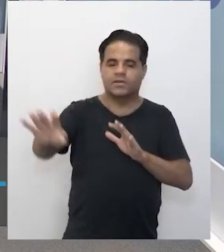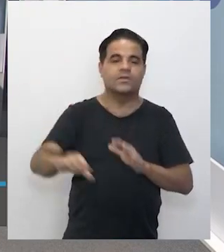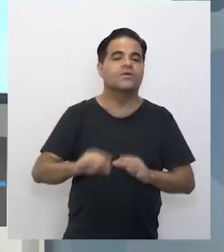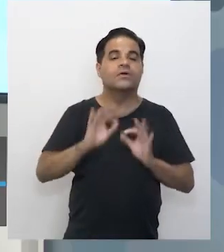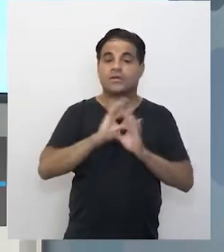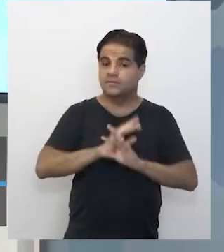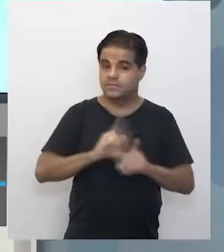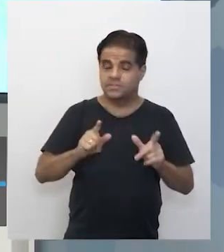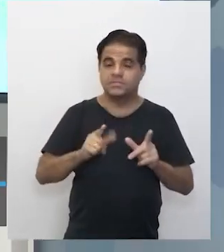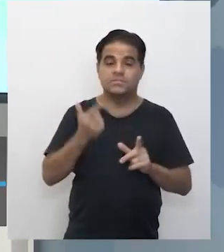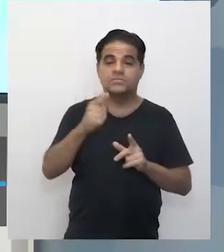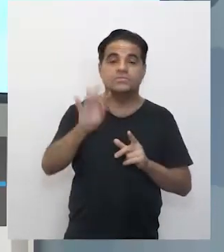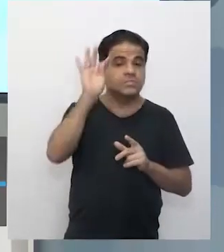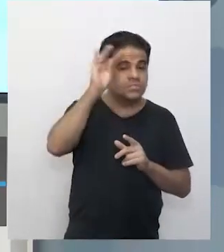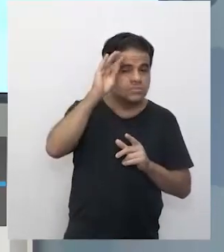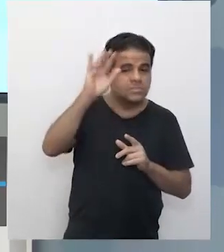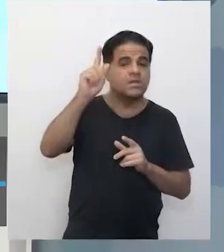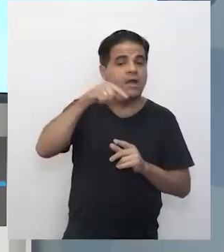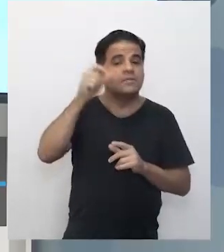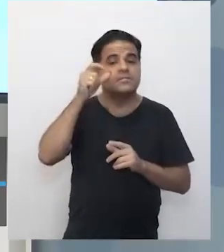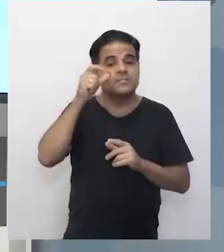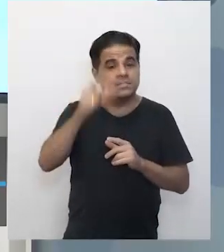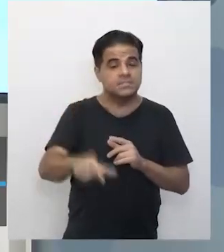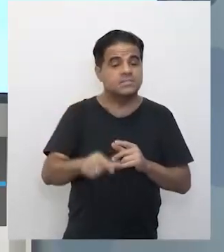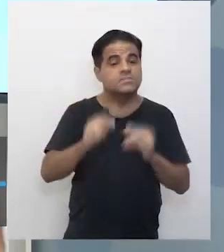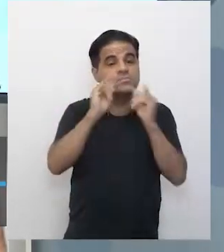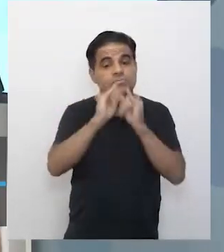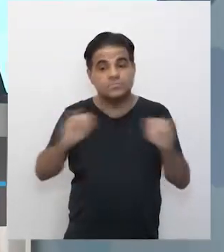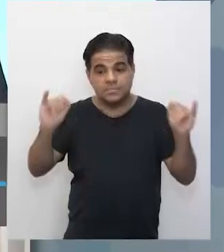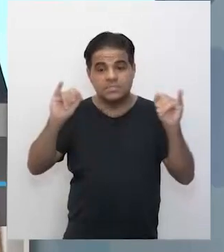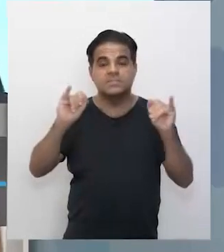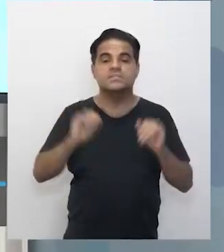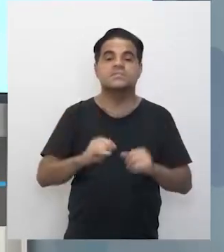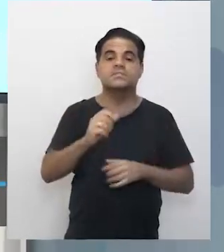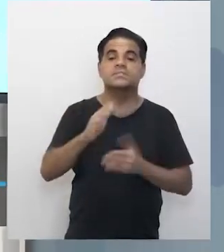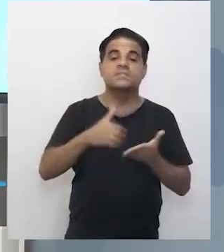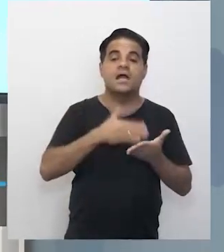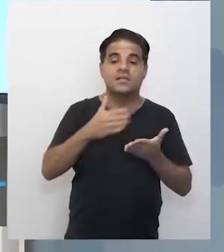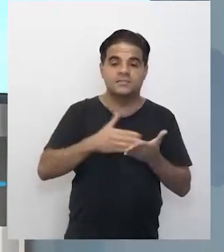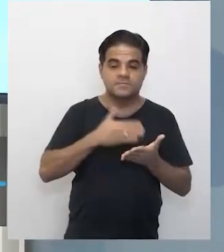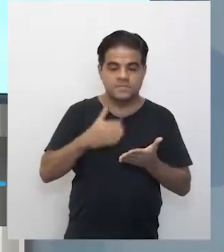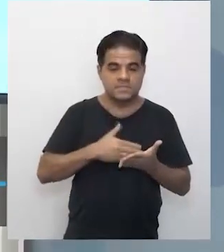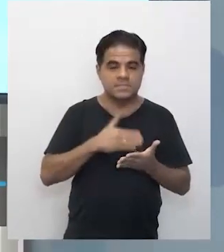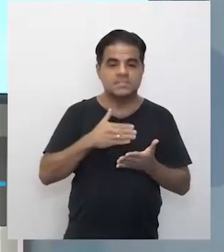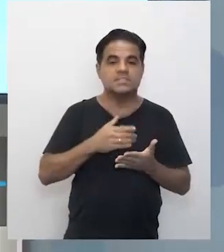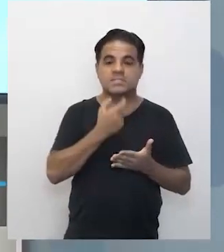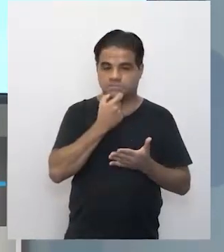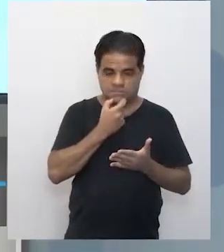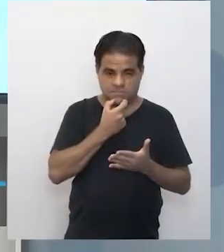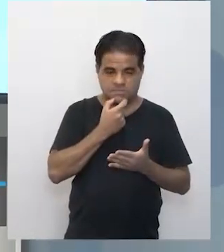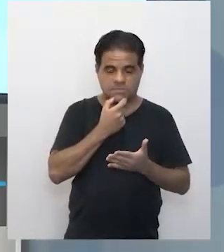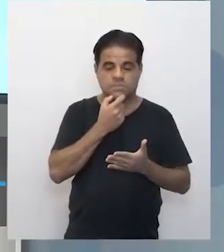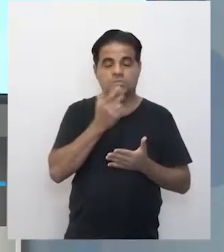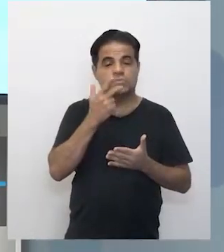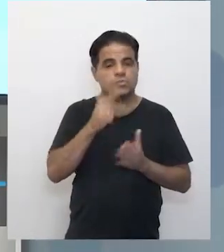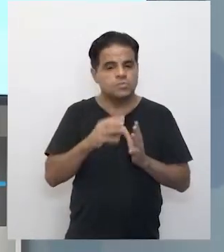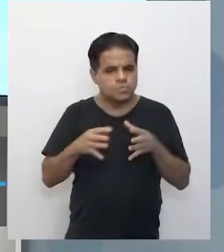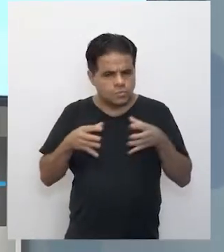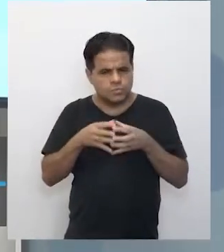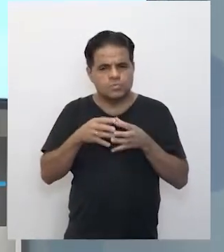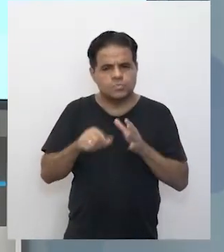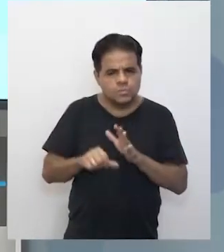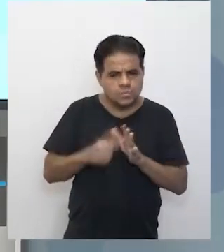Aquaman. Outra teoria bastante interessante foi publicada na revista Science. E o que ela diz? Que os primeiros seres